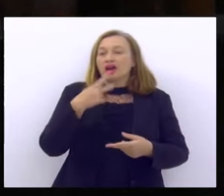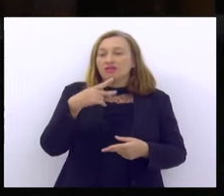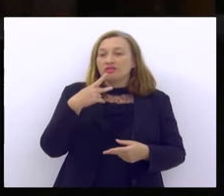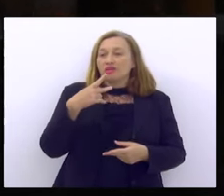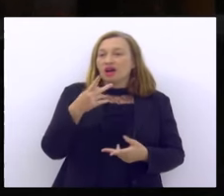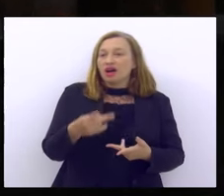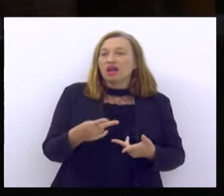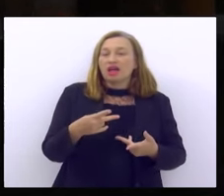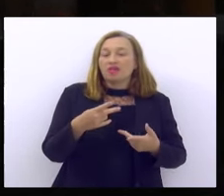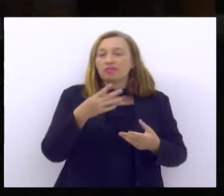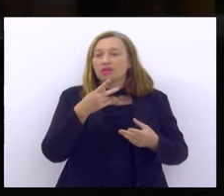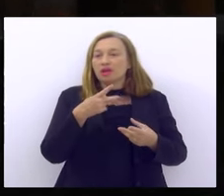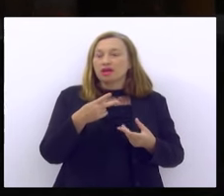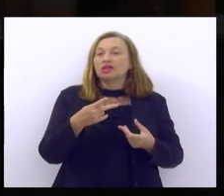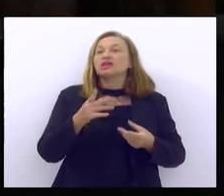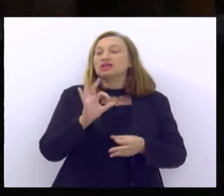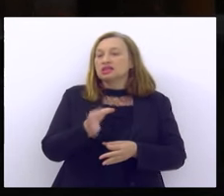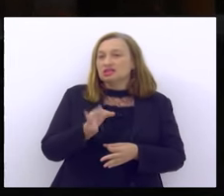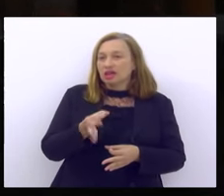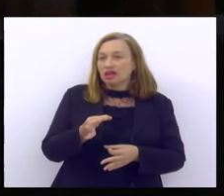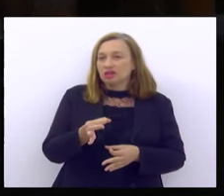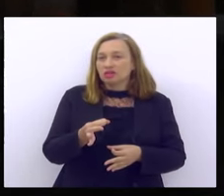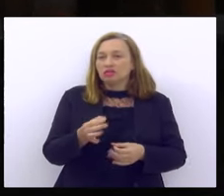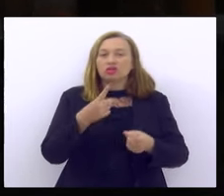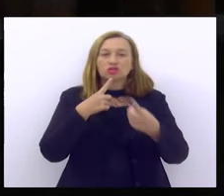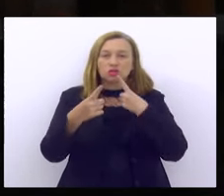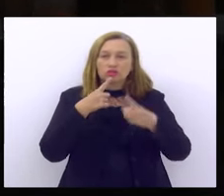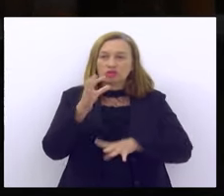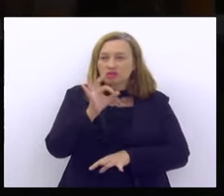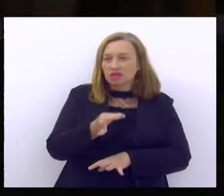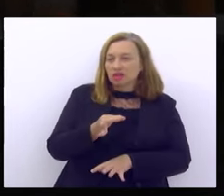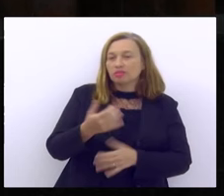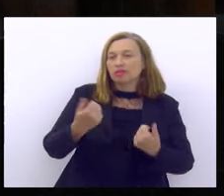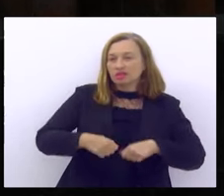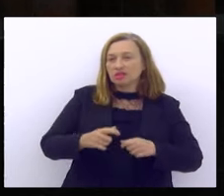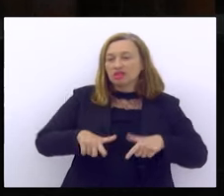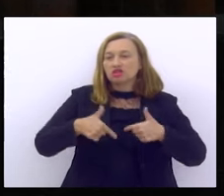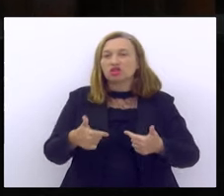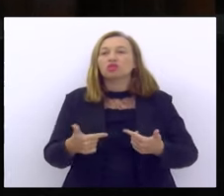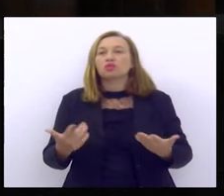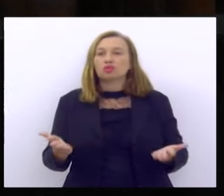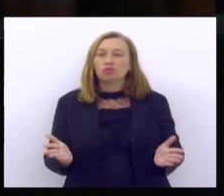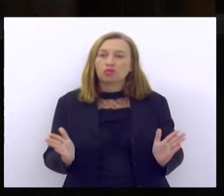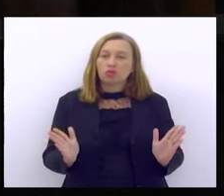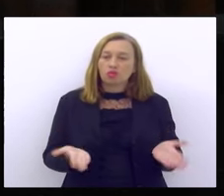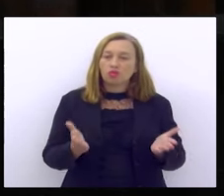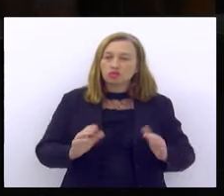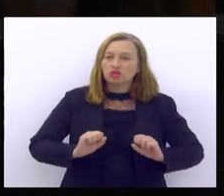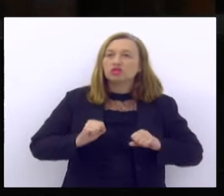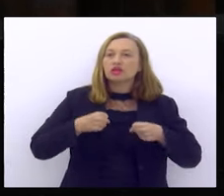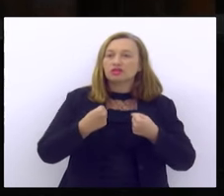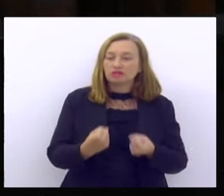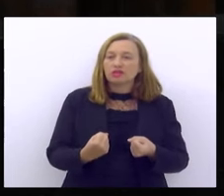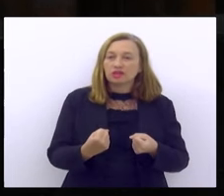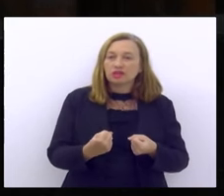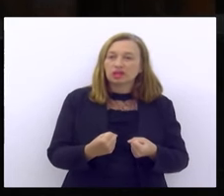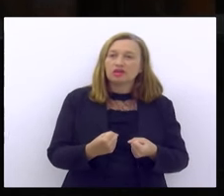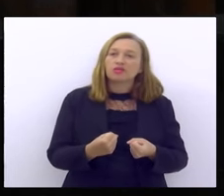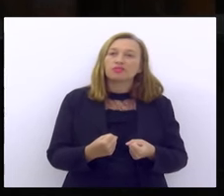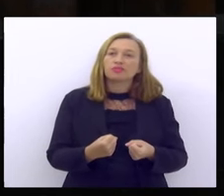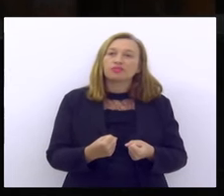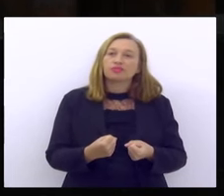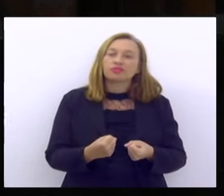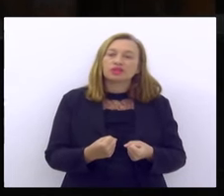fácil, e entrar, de fato, no debate duro que precisa ser feito. Então, venho aqui hoje defender a reintegração